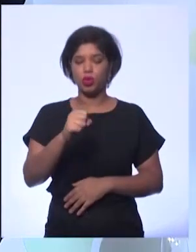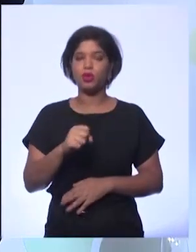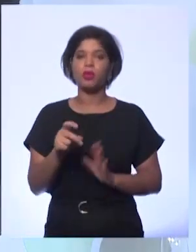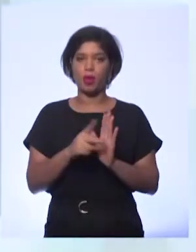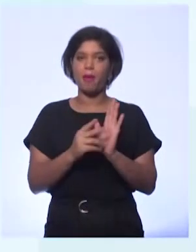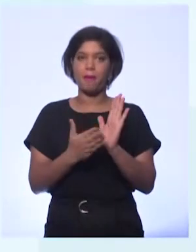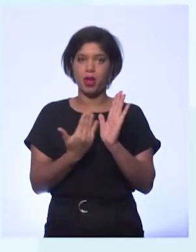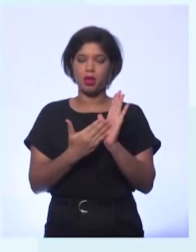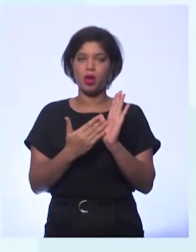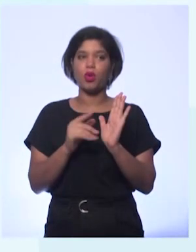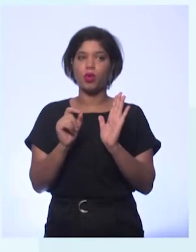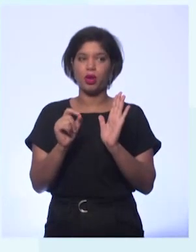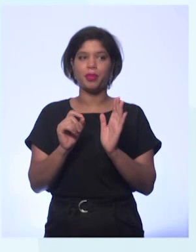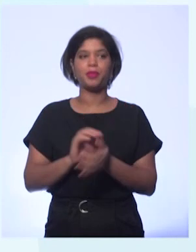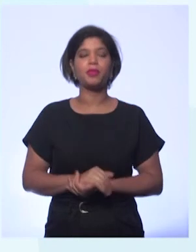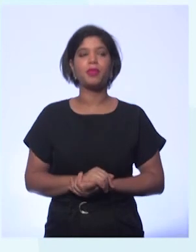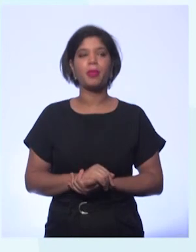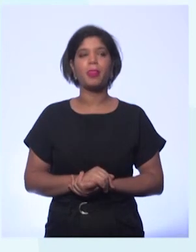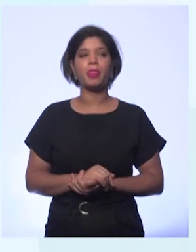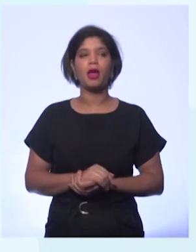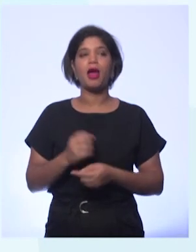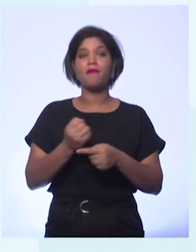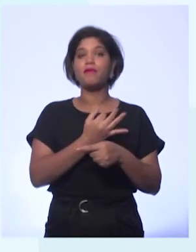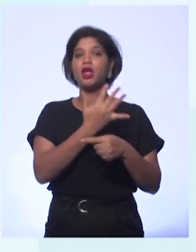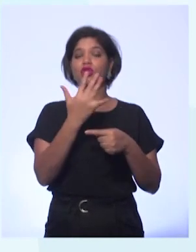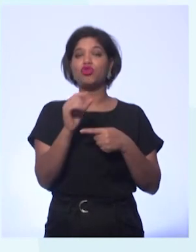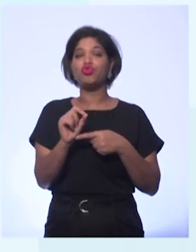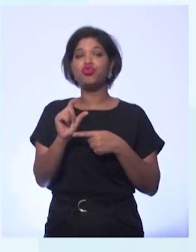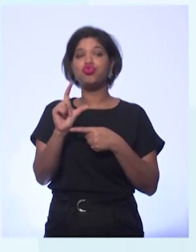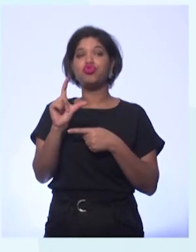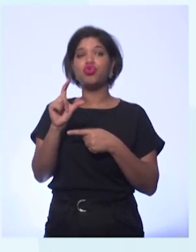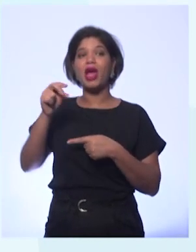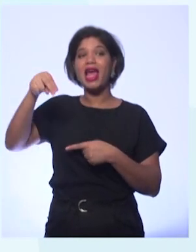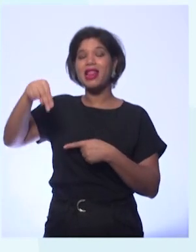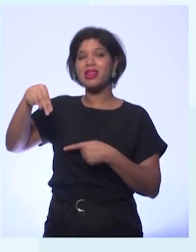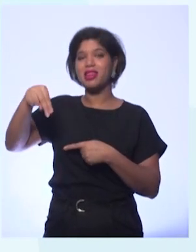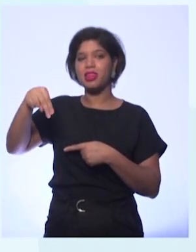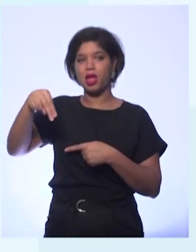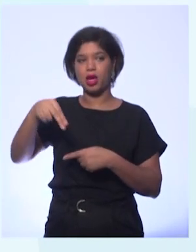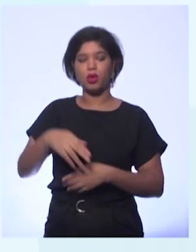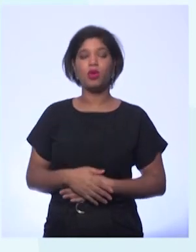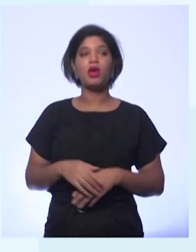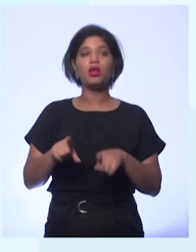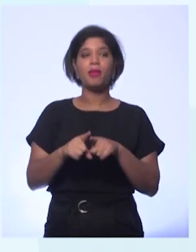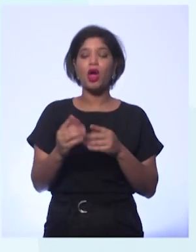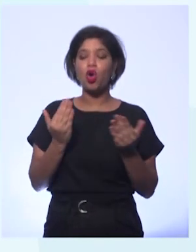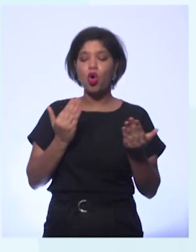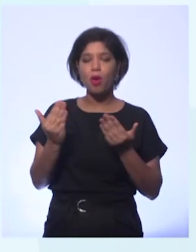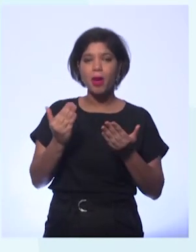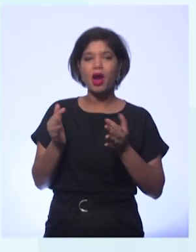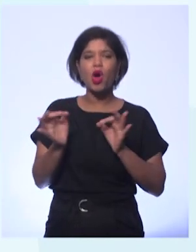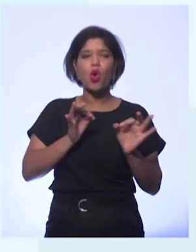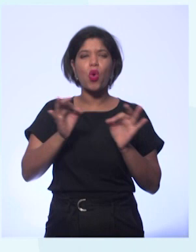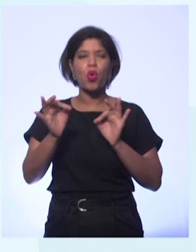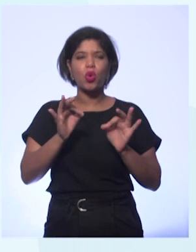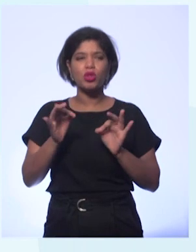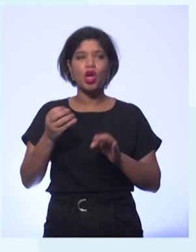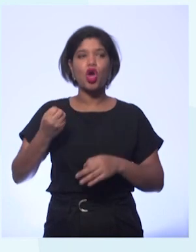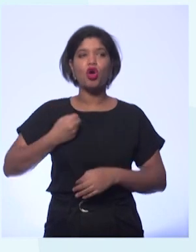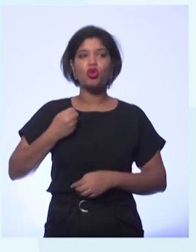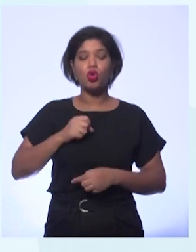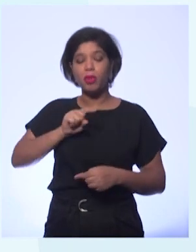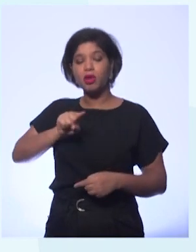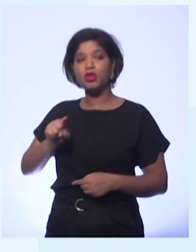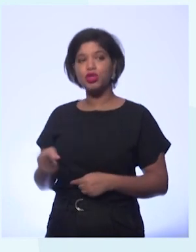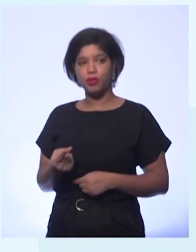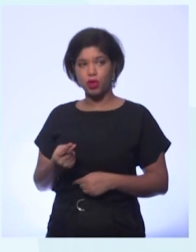material. Quais são eles? Reconhecer frações maiores que o inteiro, representar, comparar e ordenar números decimais